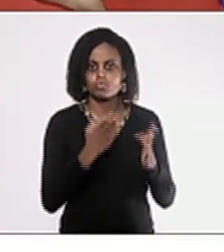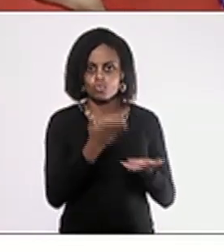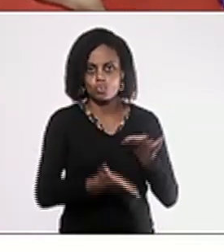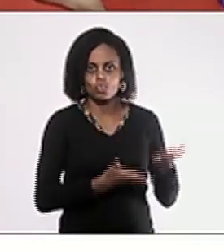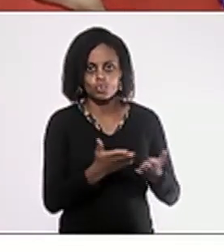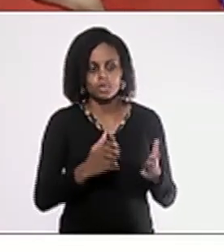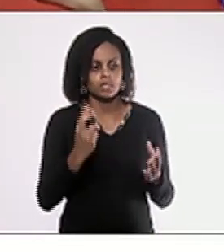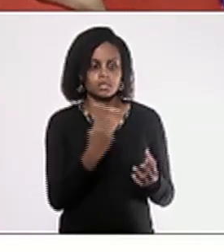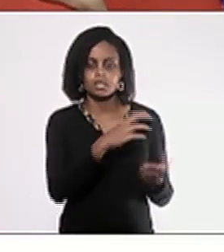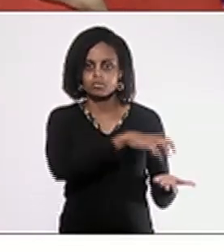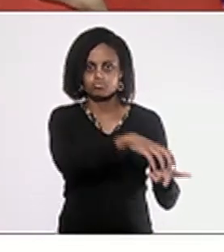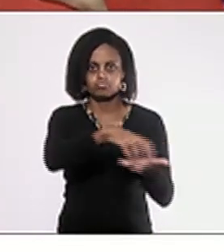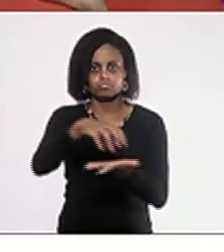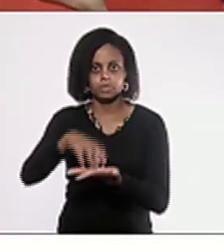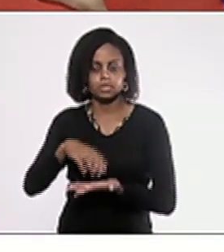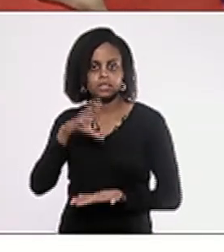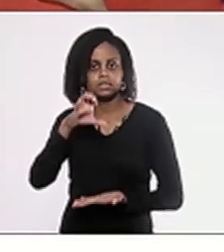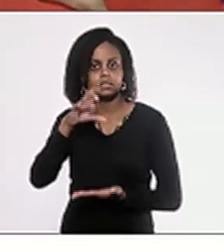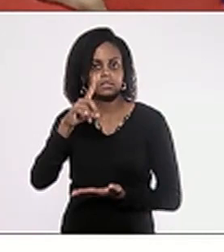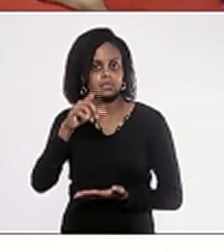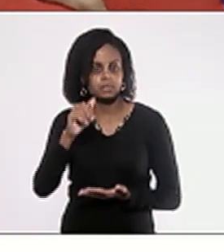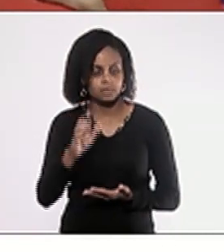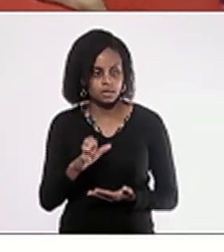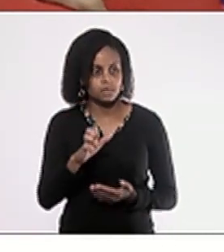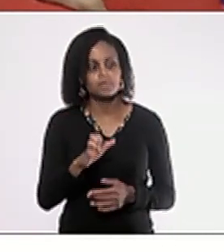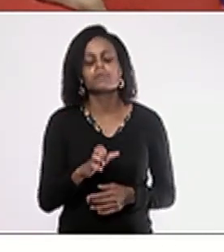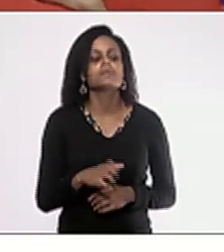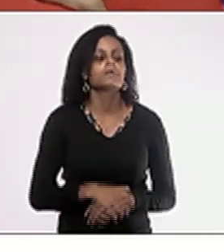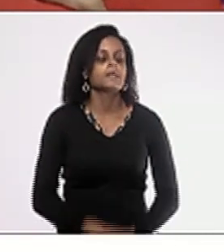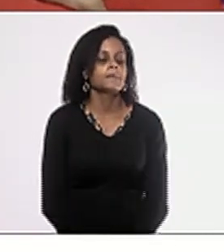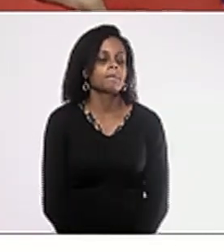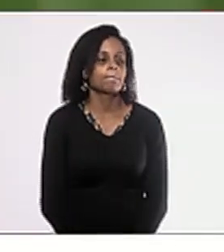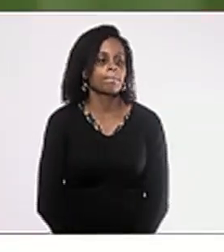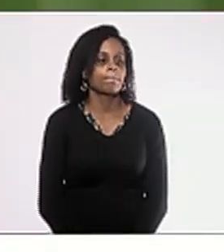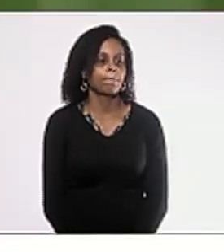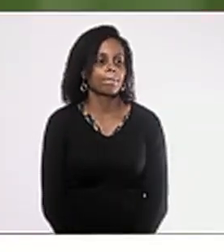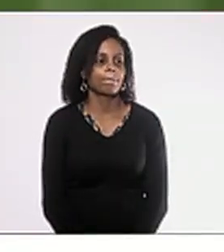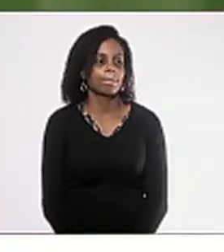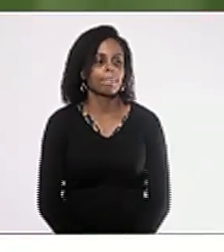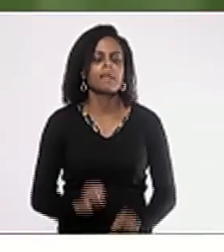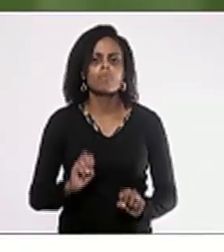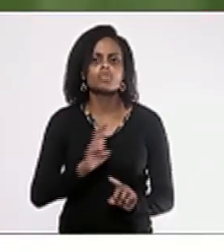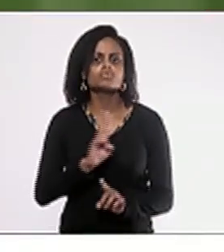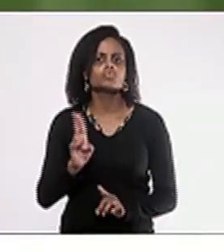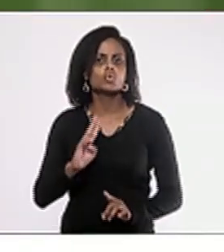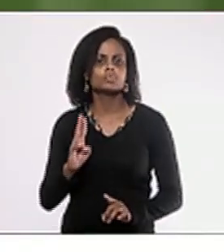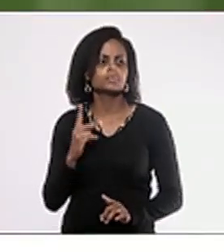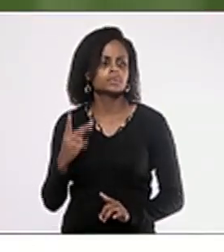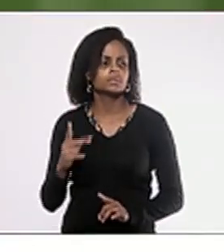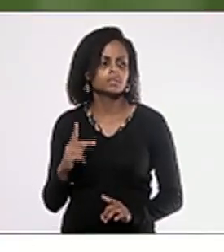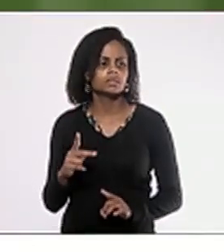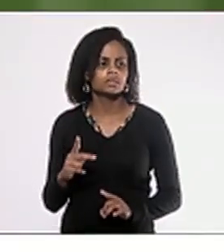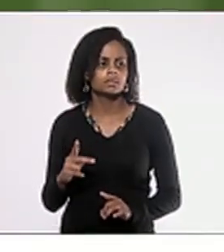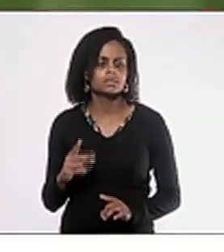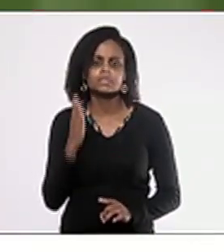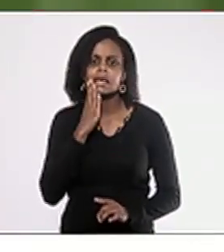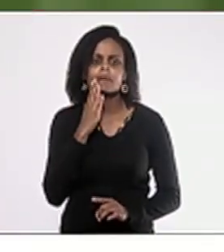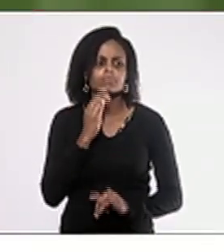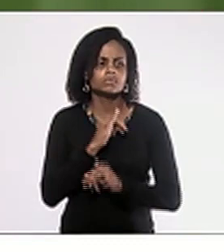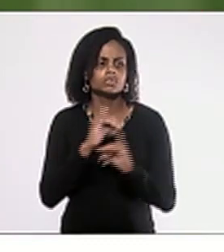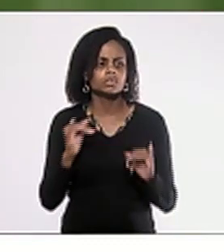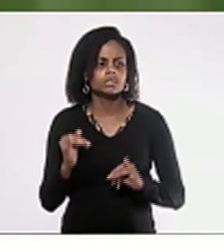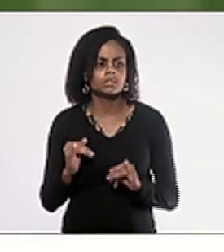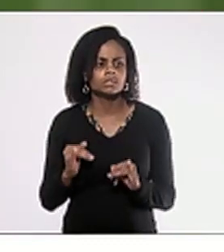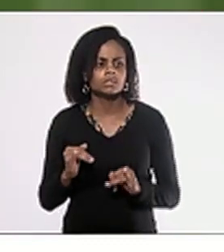áreas da SEDAI, interior metropolitano. O senhor poderia dizer quais seriam? Tem essa informação agora?